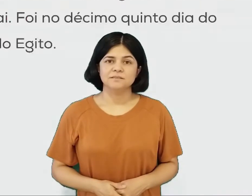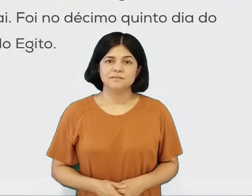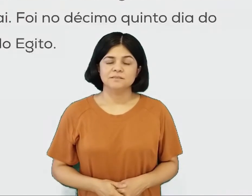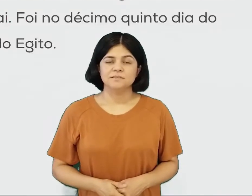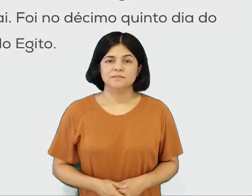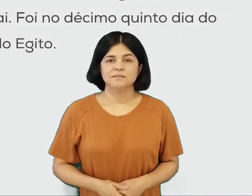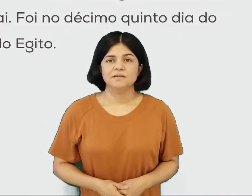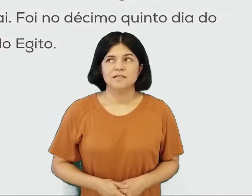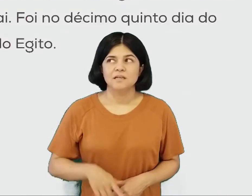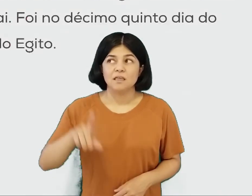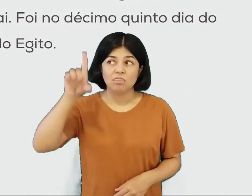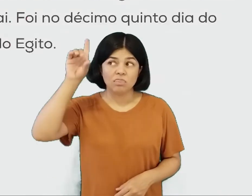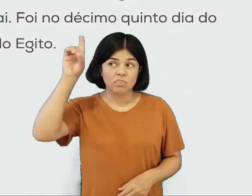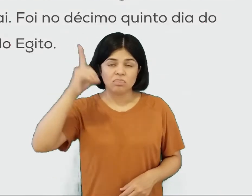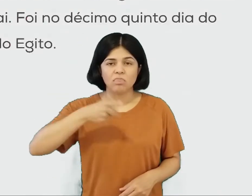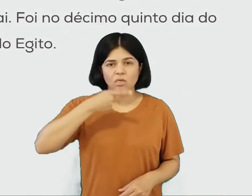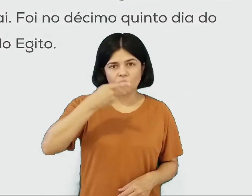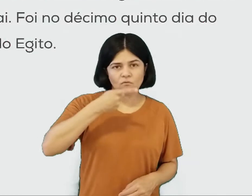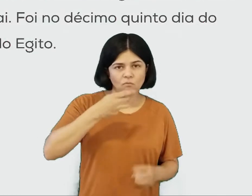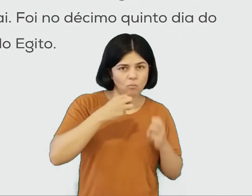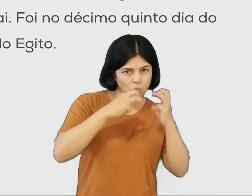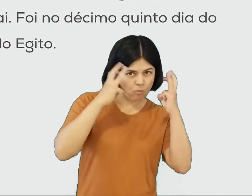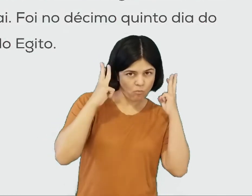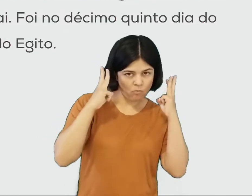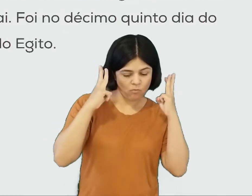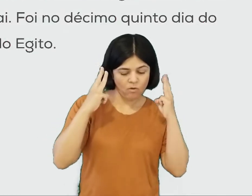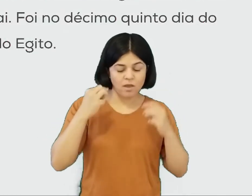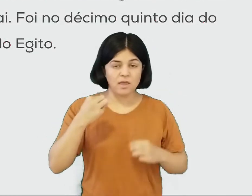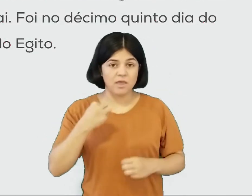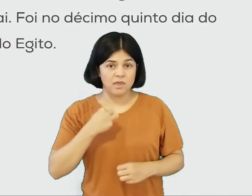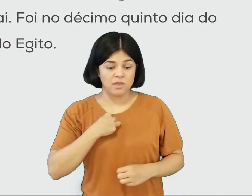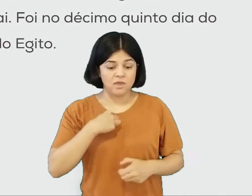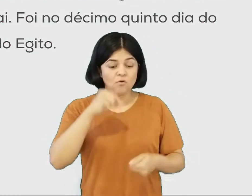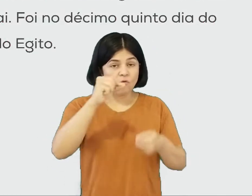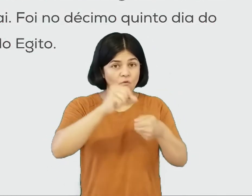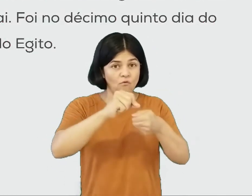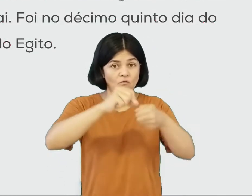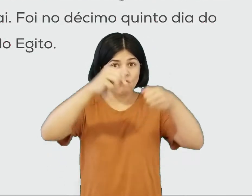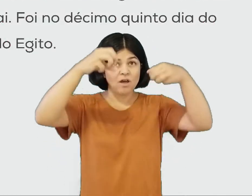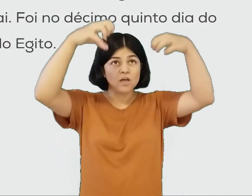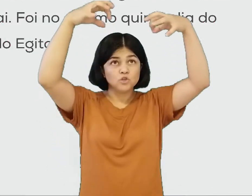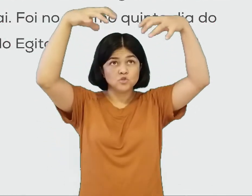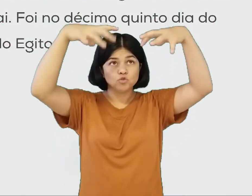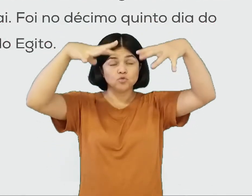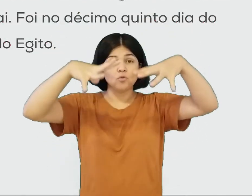Disse, porém, o Senhor a Moisés: eu lhes farei chover pão do céu.